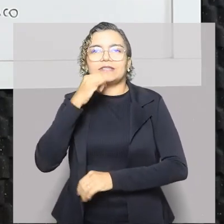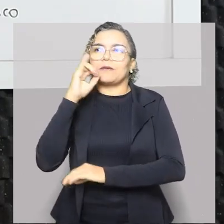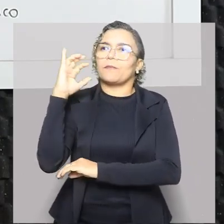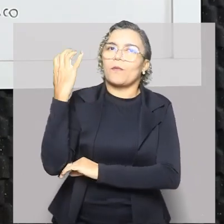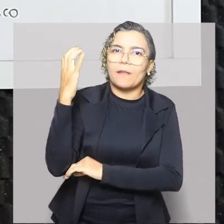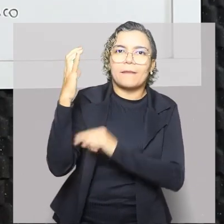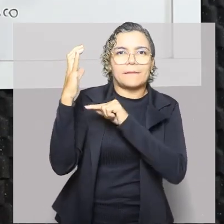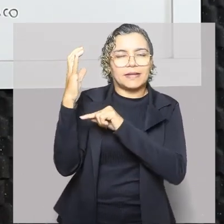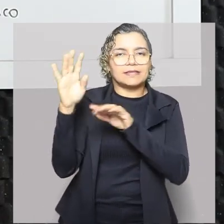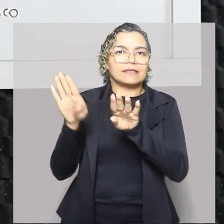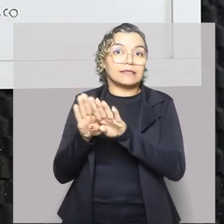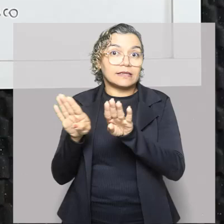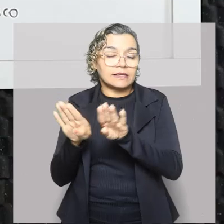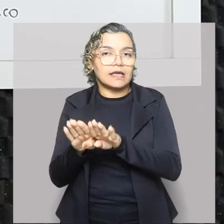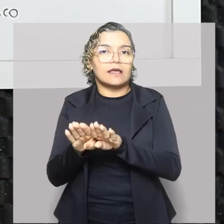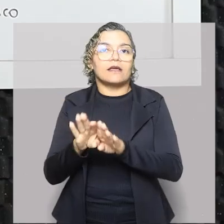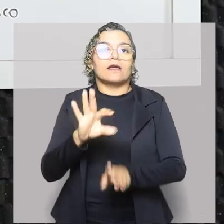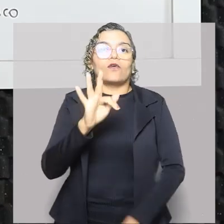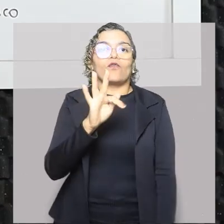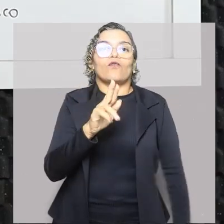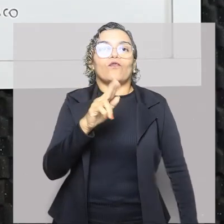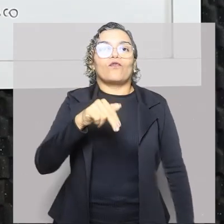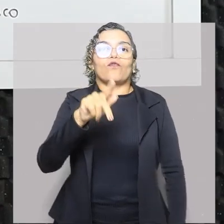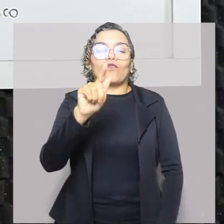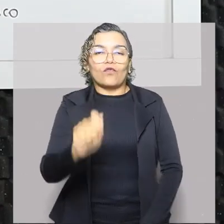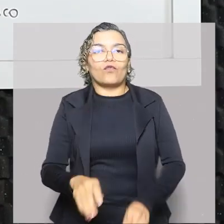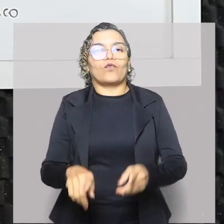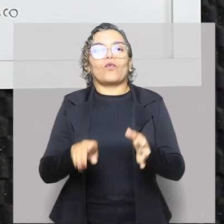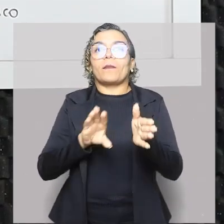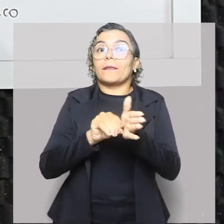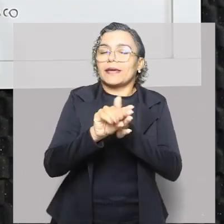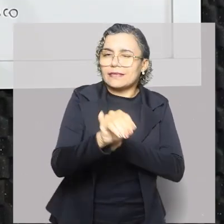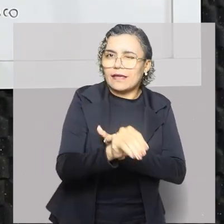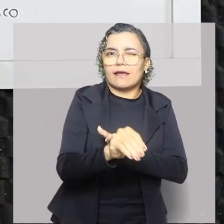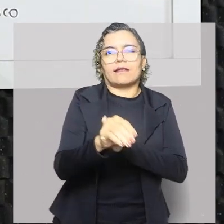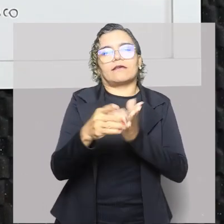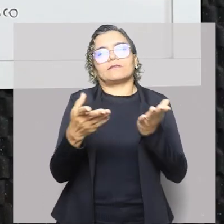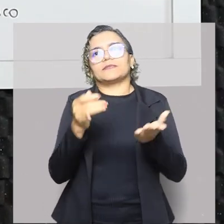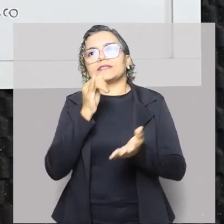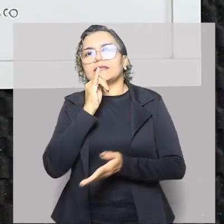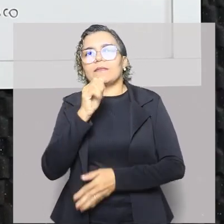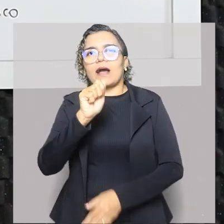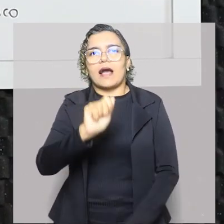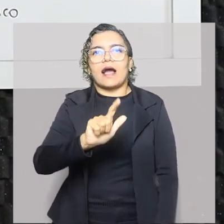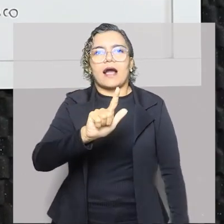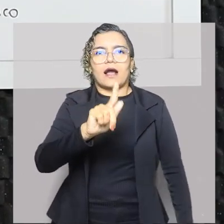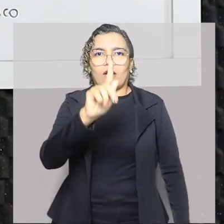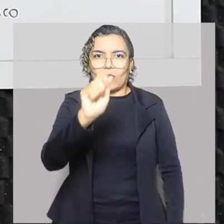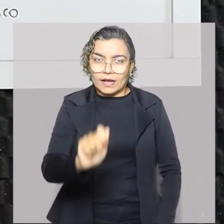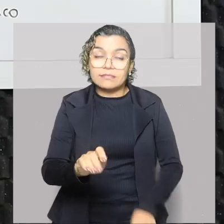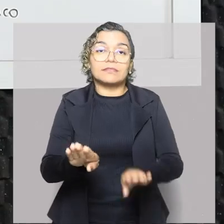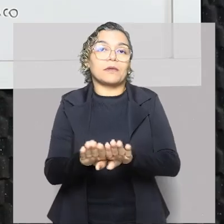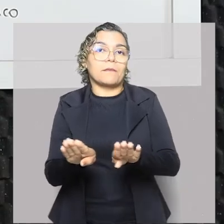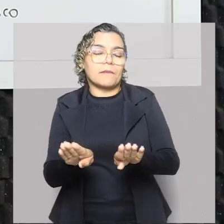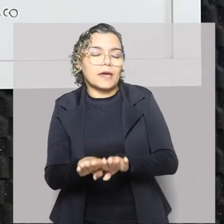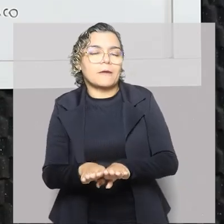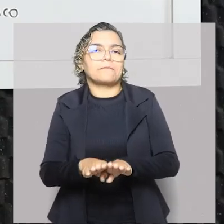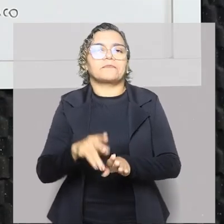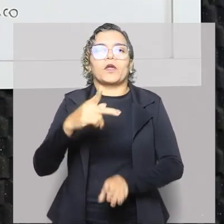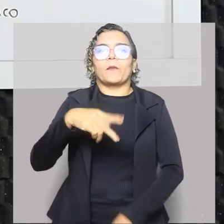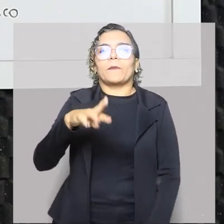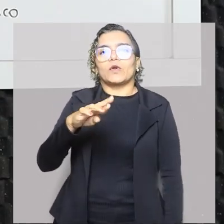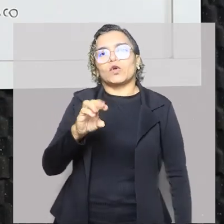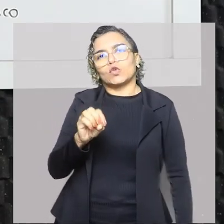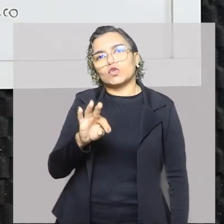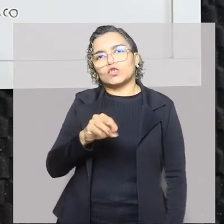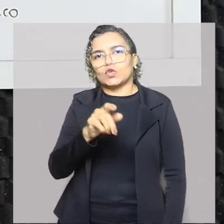planta tem, um fungo vai ter, uma bactéria, uma alga, né, também, um protozoário vai